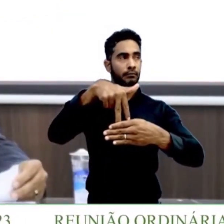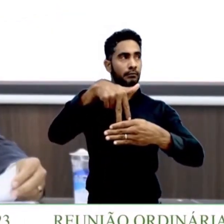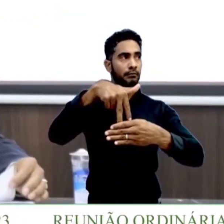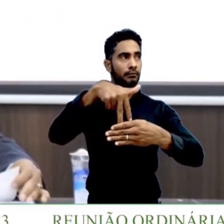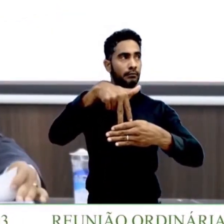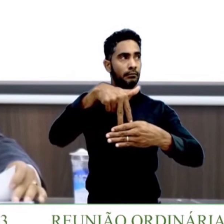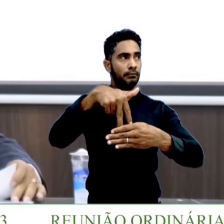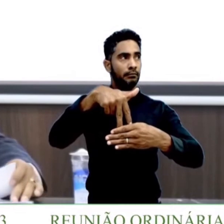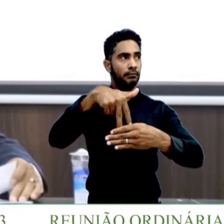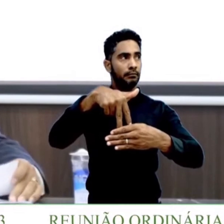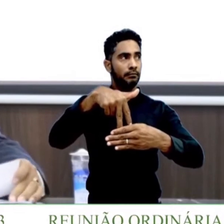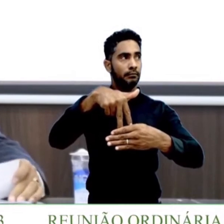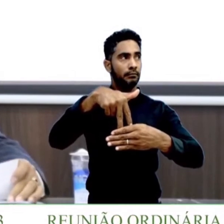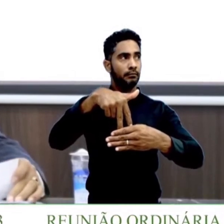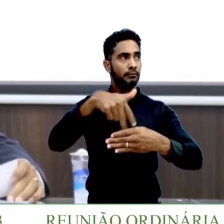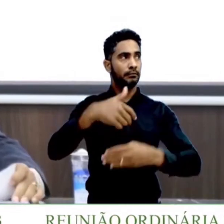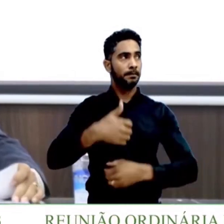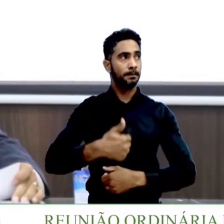Primeiro